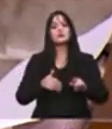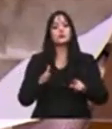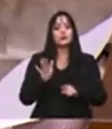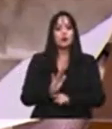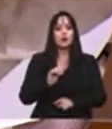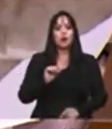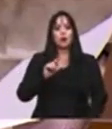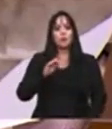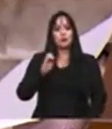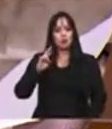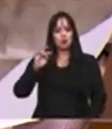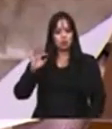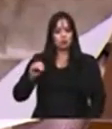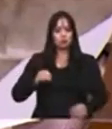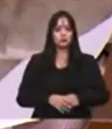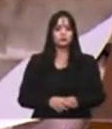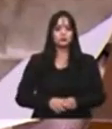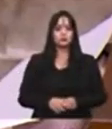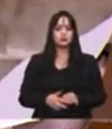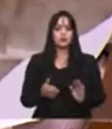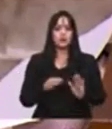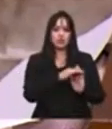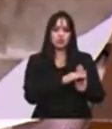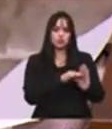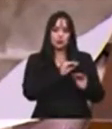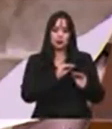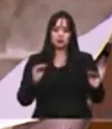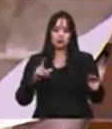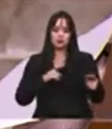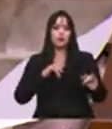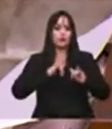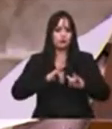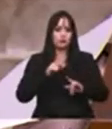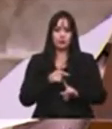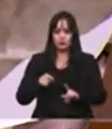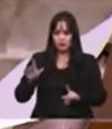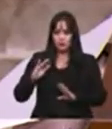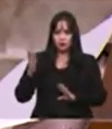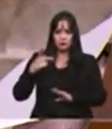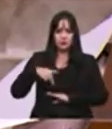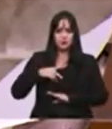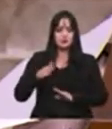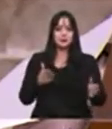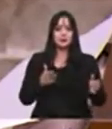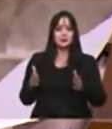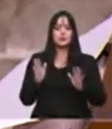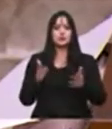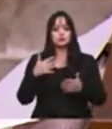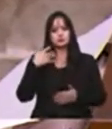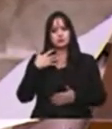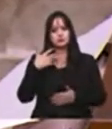colaboradores Alberto Youssef e Leonardo Meirelles, por registros migratórios que confirmam idas no exterior no período narrado